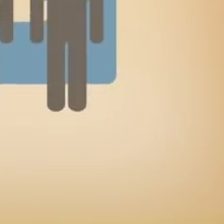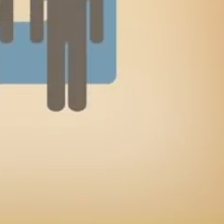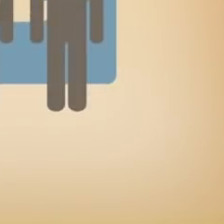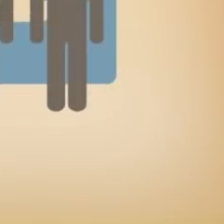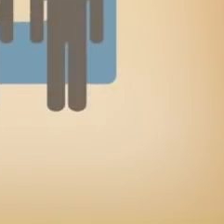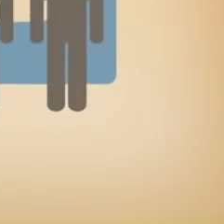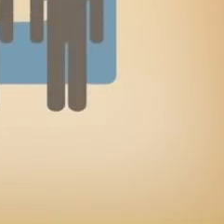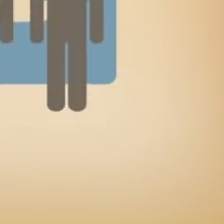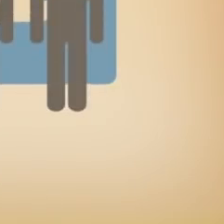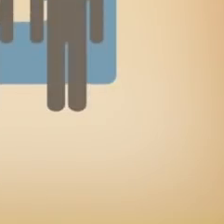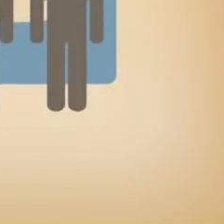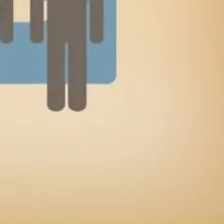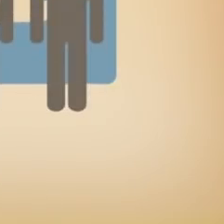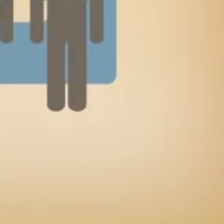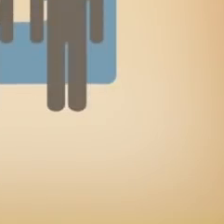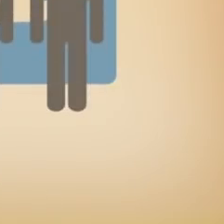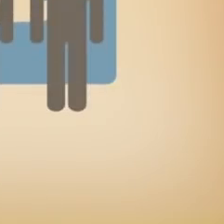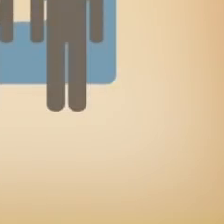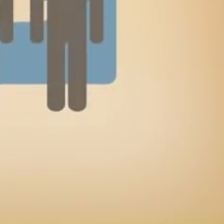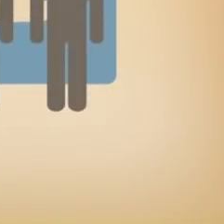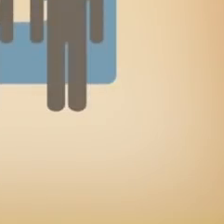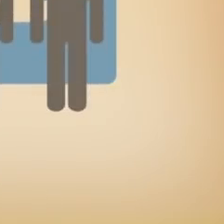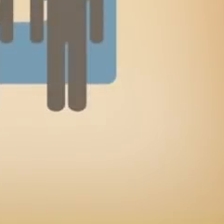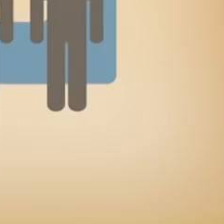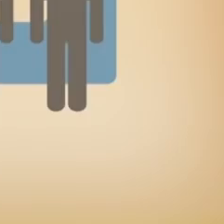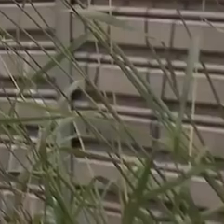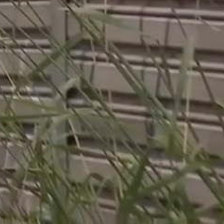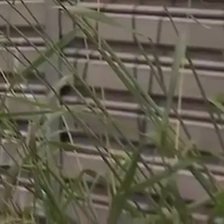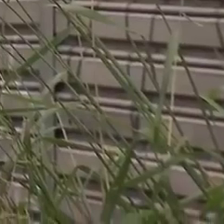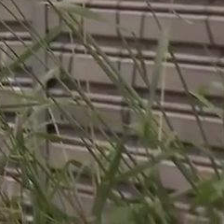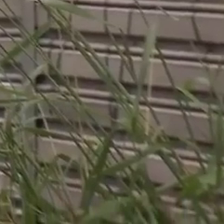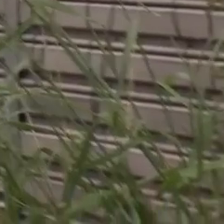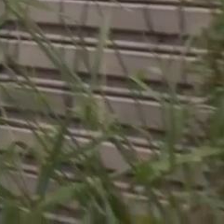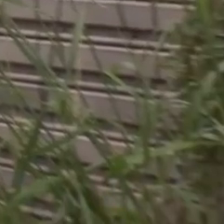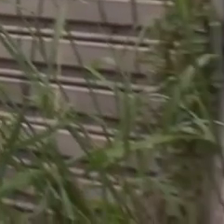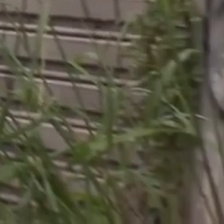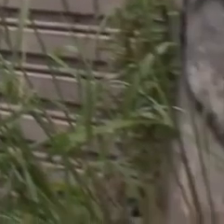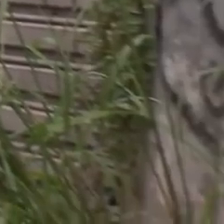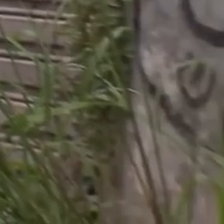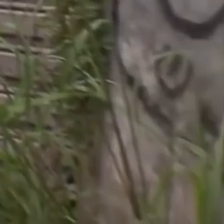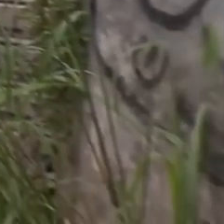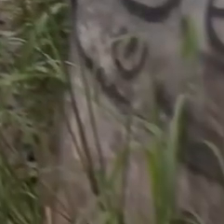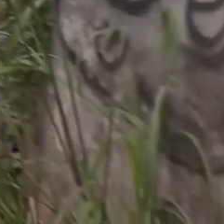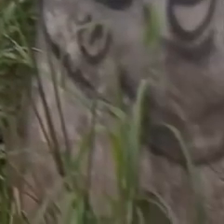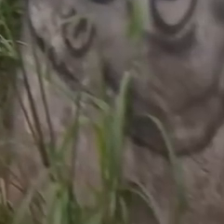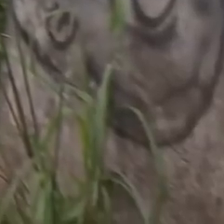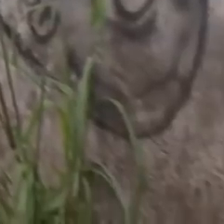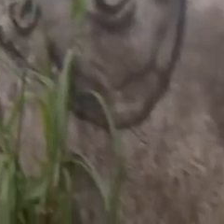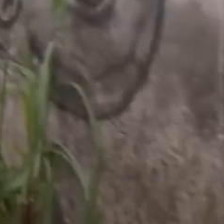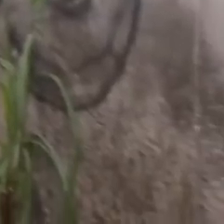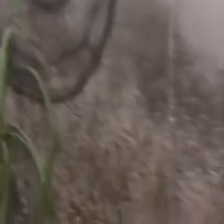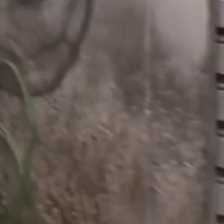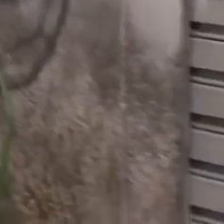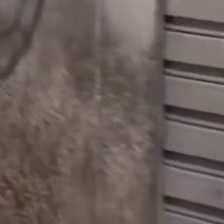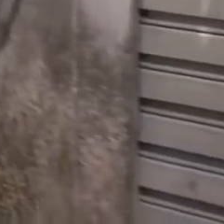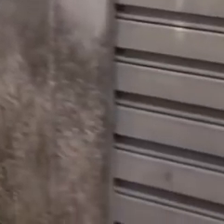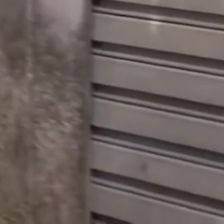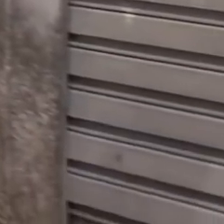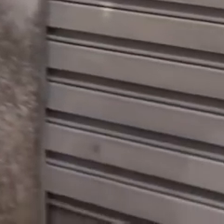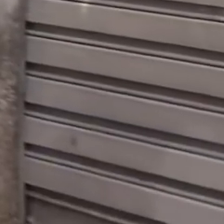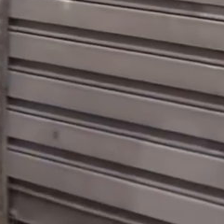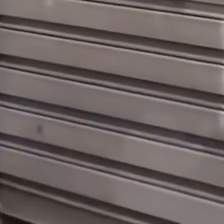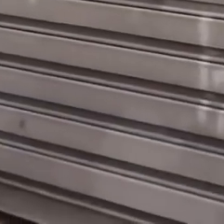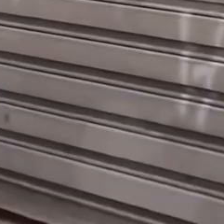em cada 10 é idoso ou está doente. Os motivos não são difíceis de entender, basta olhar em